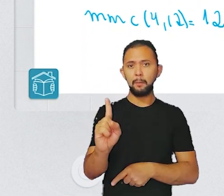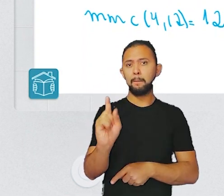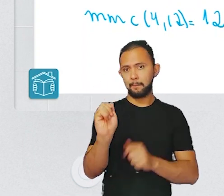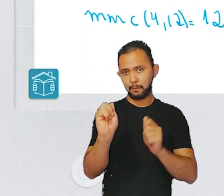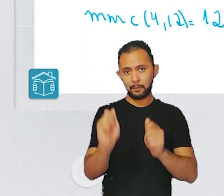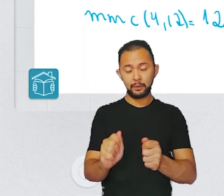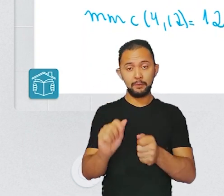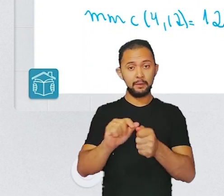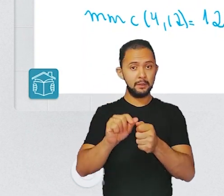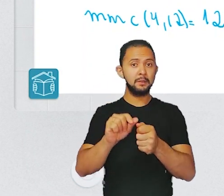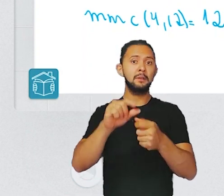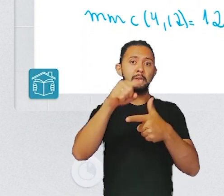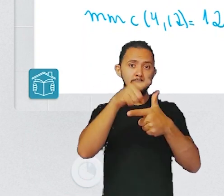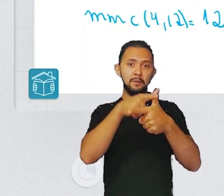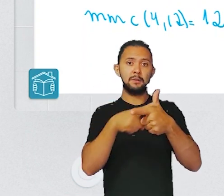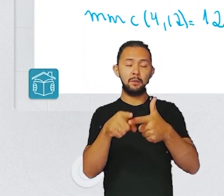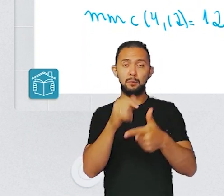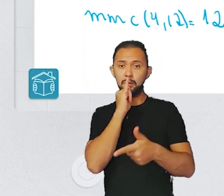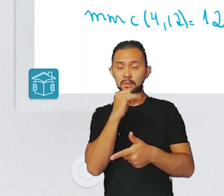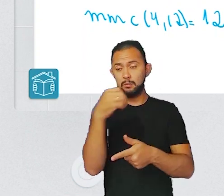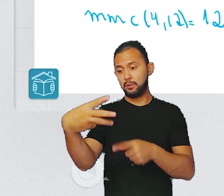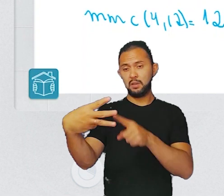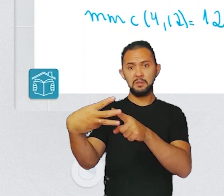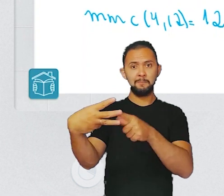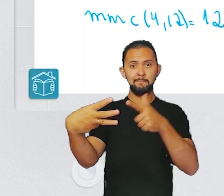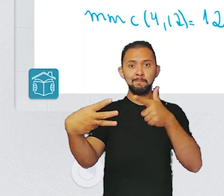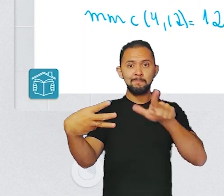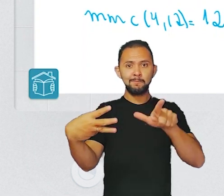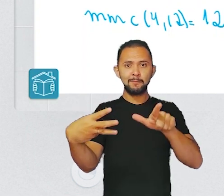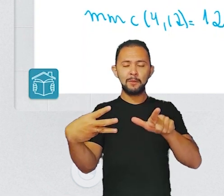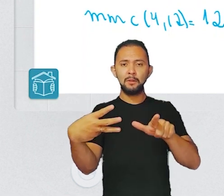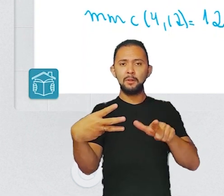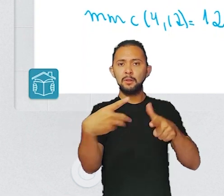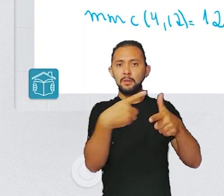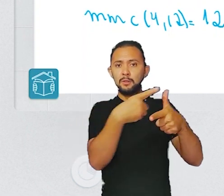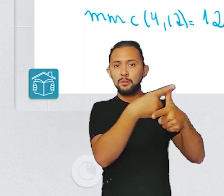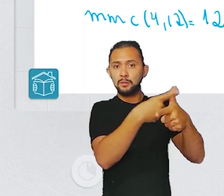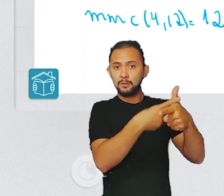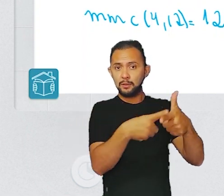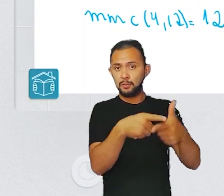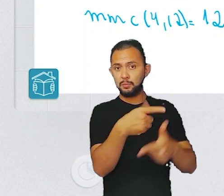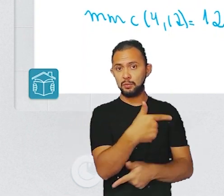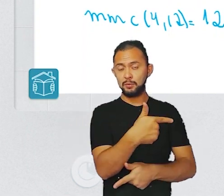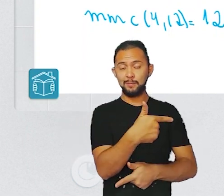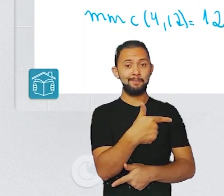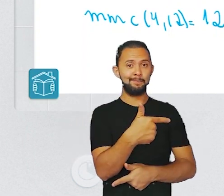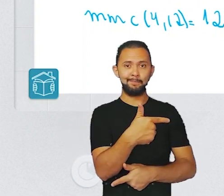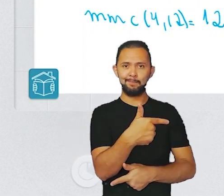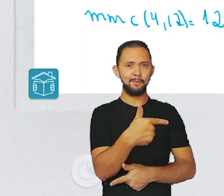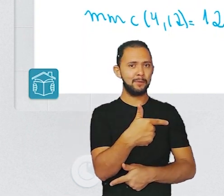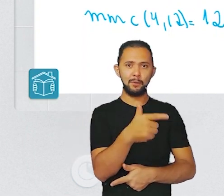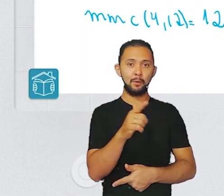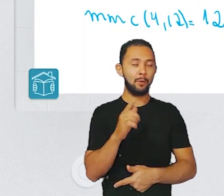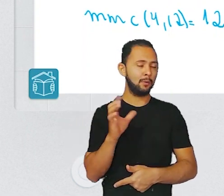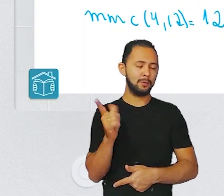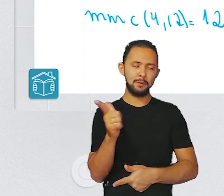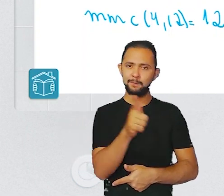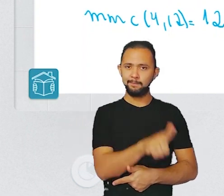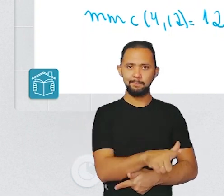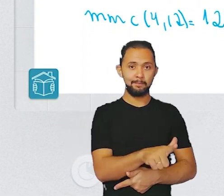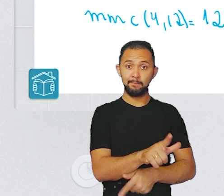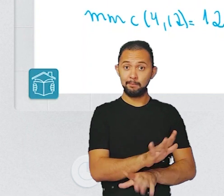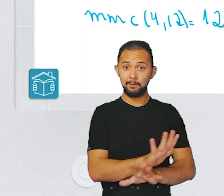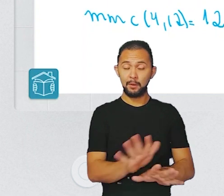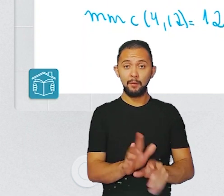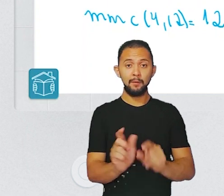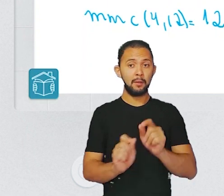você vai dividir. O 3, por exemplo, ele não é dividido, né? Não dá pra gente dividir e dar exato por 2. Então, o que a gente